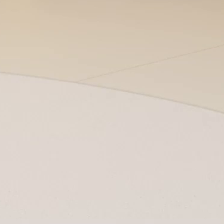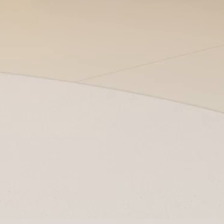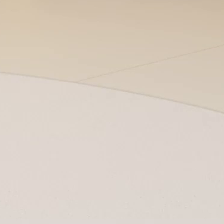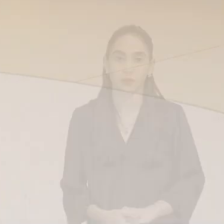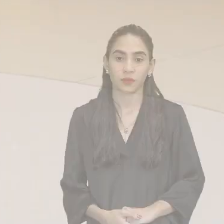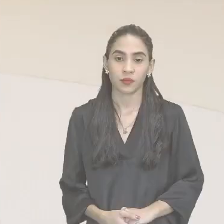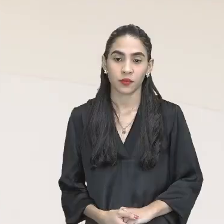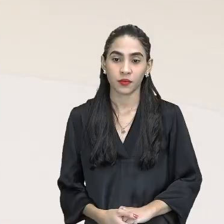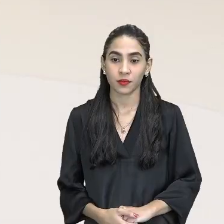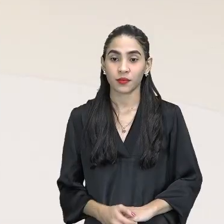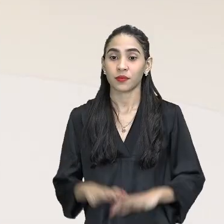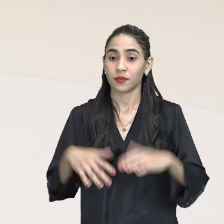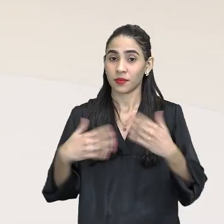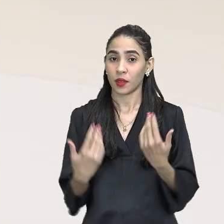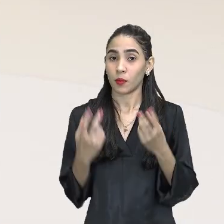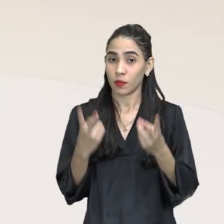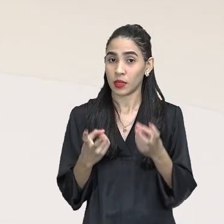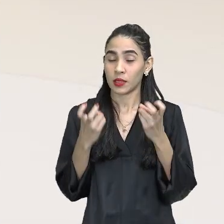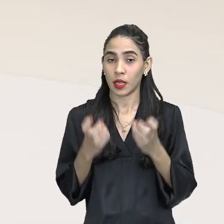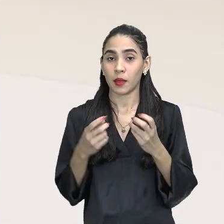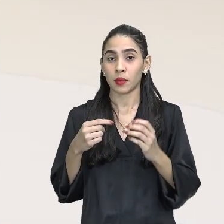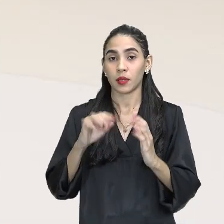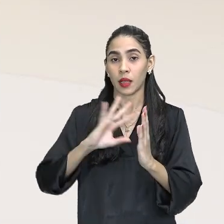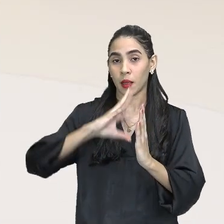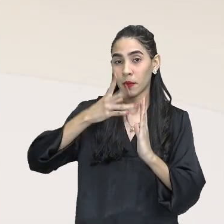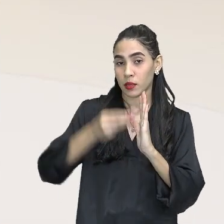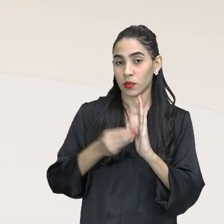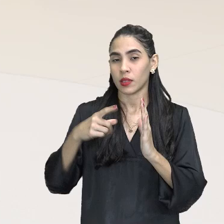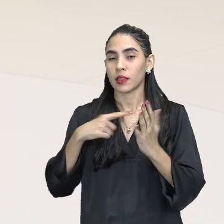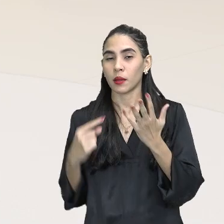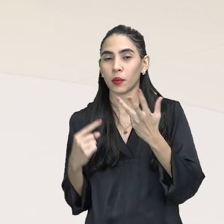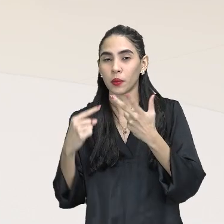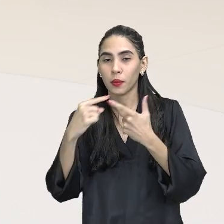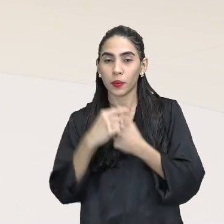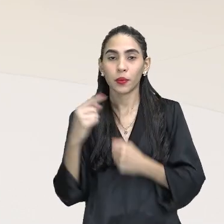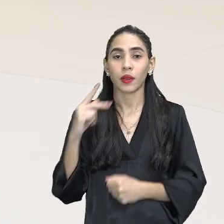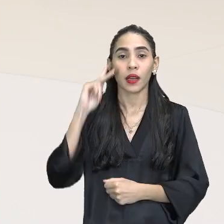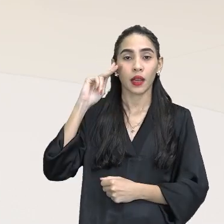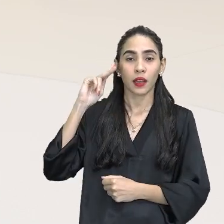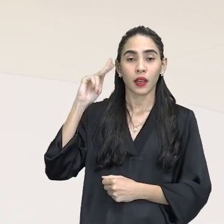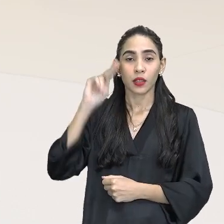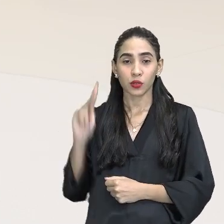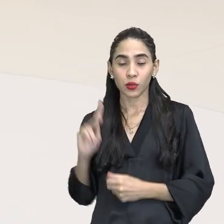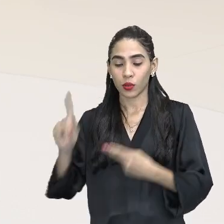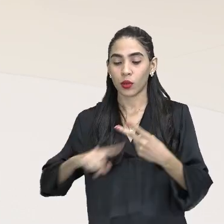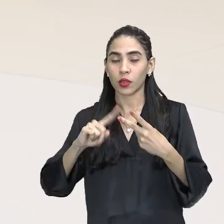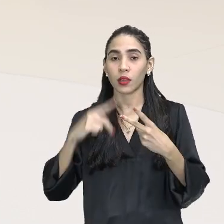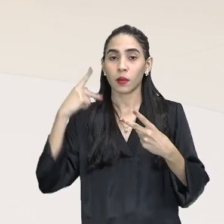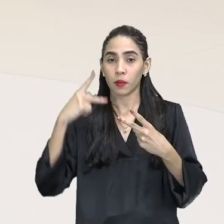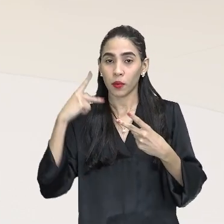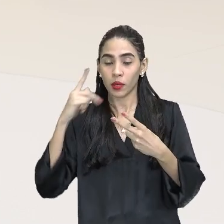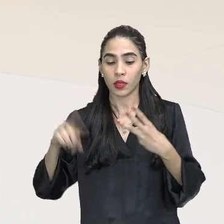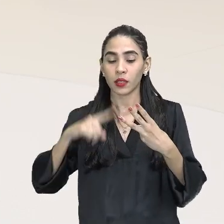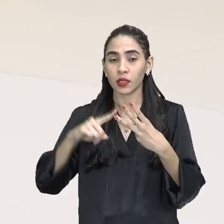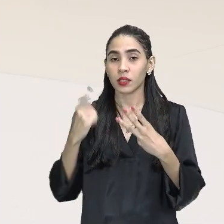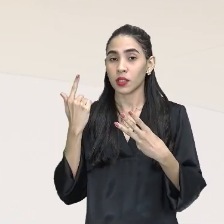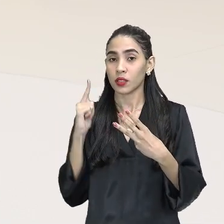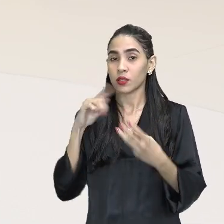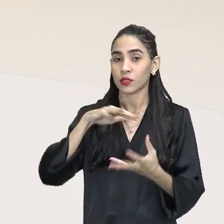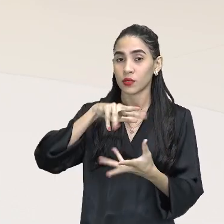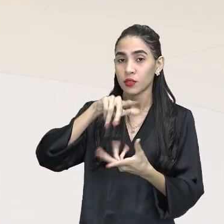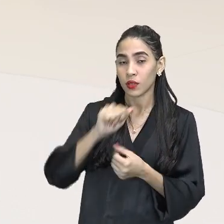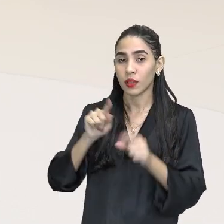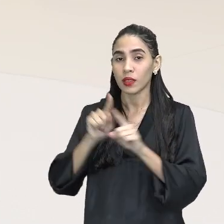Então vejam só, né? Na Amazônia a gente tem todas essas questões históricas, políticas, geográficas. Temos